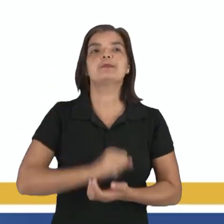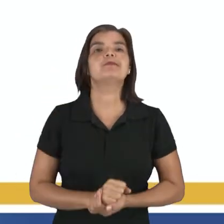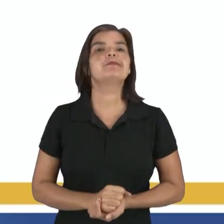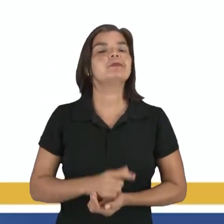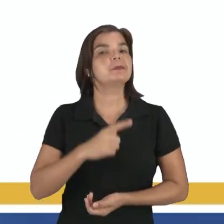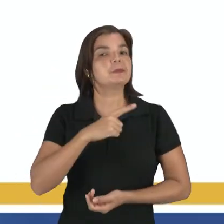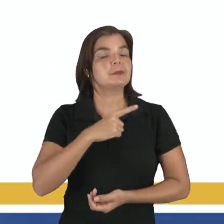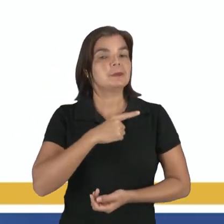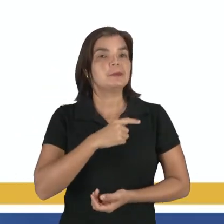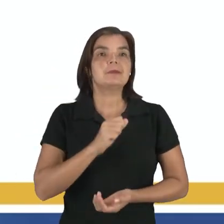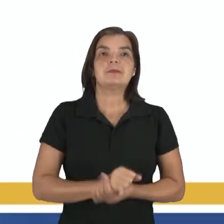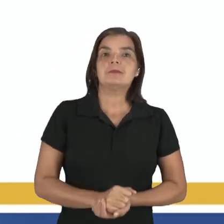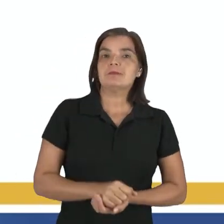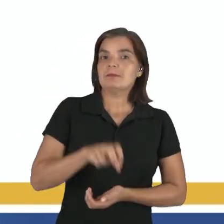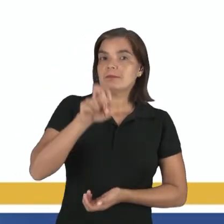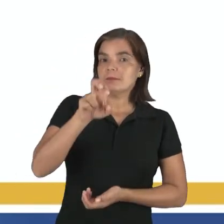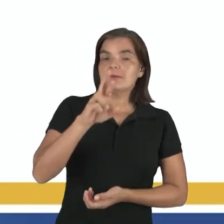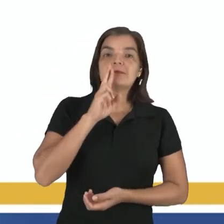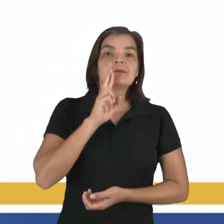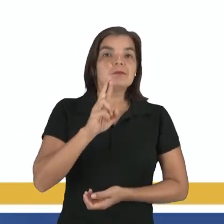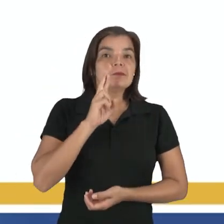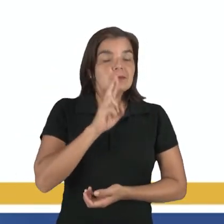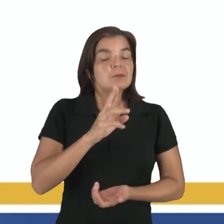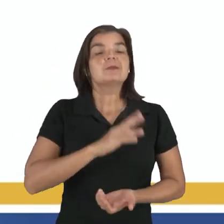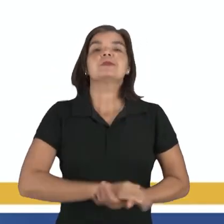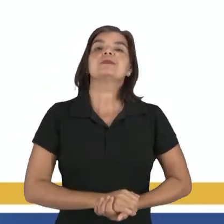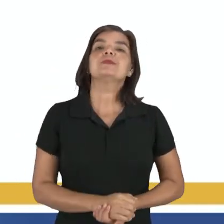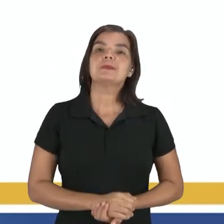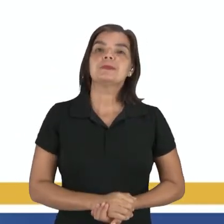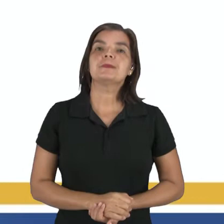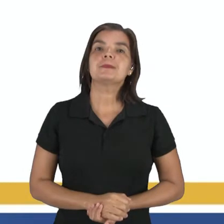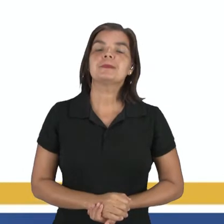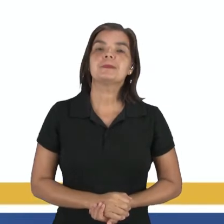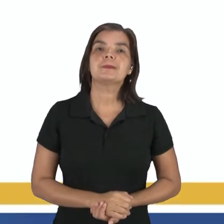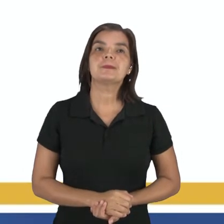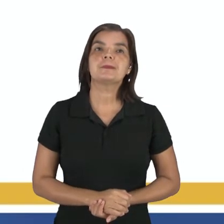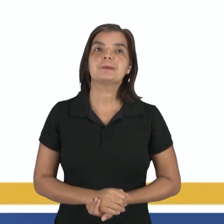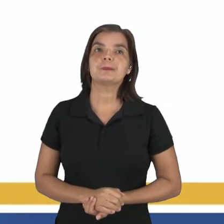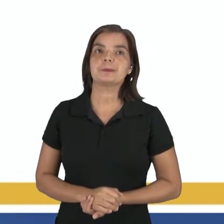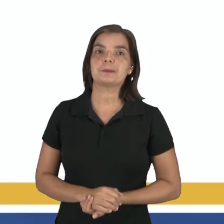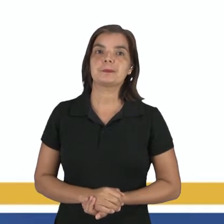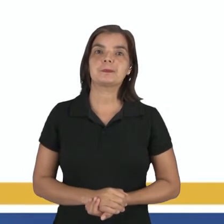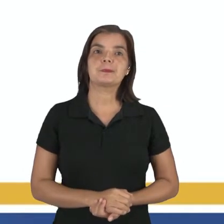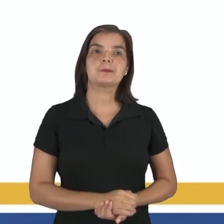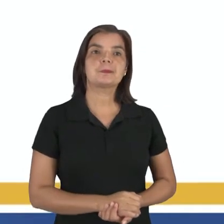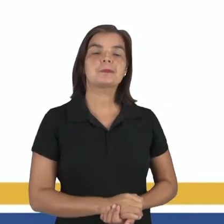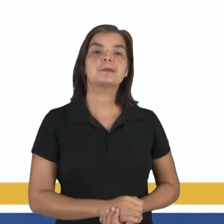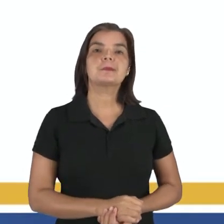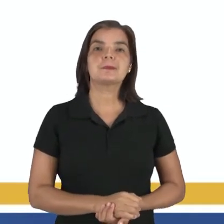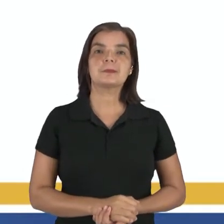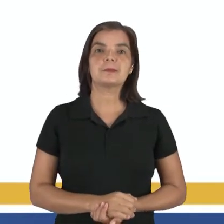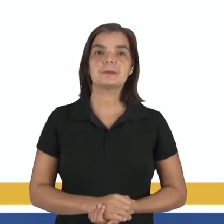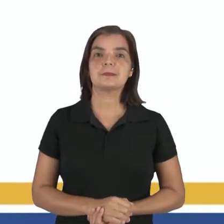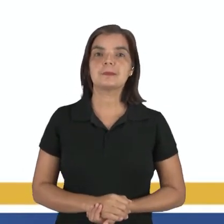aí nós temos se encontrar nativas e vamos ver a resposta